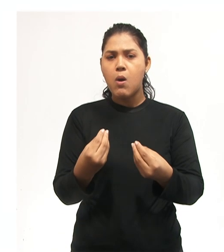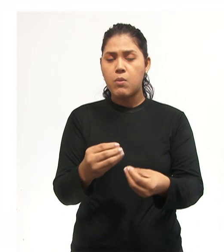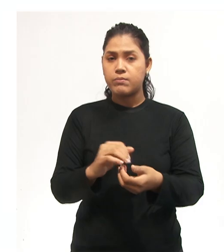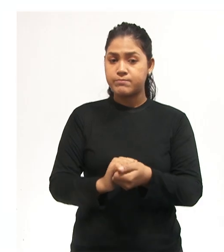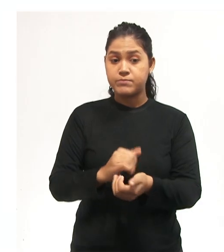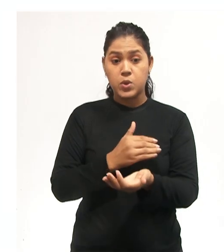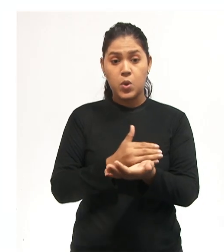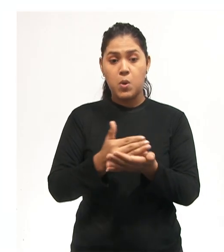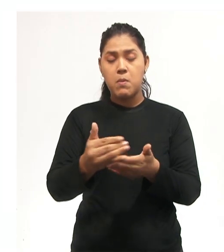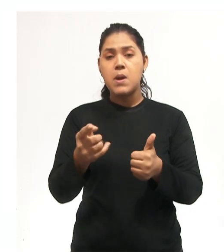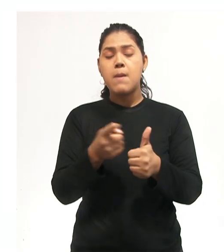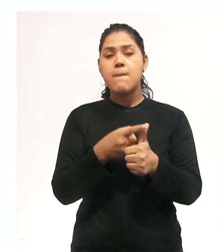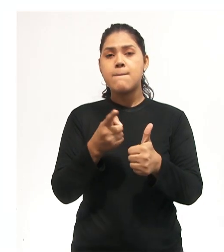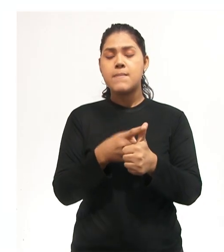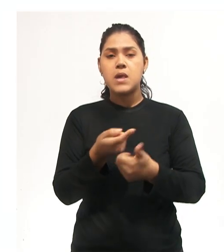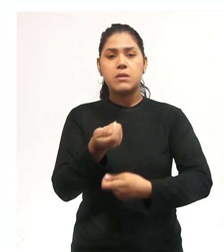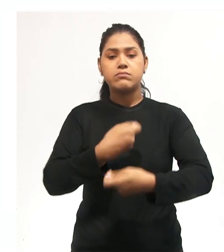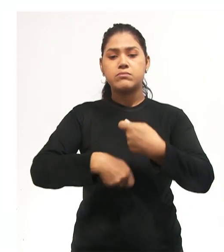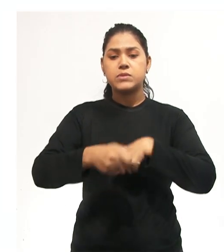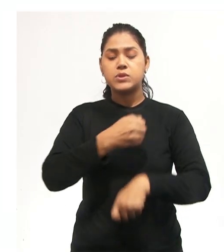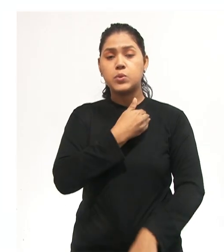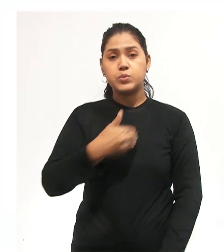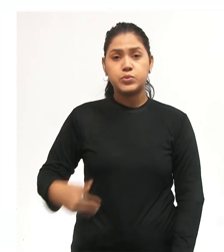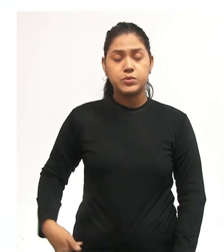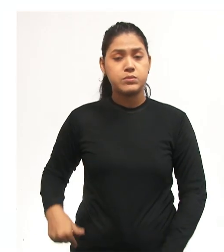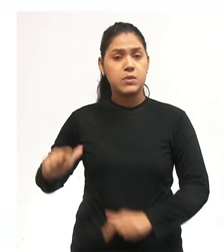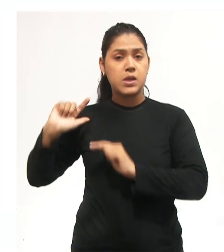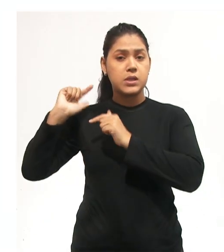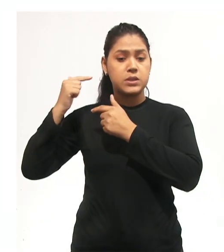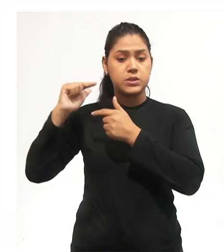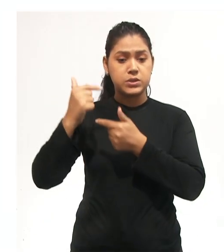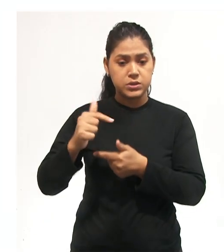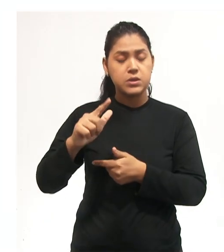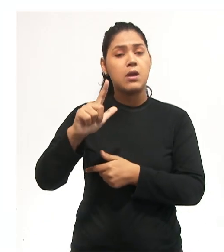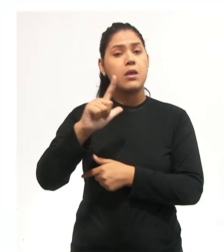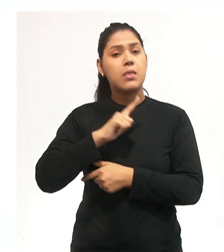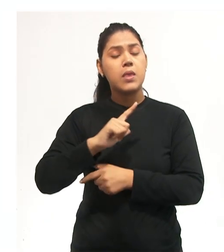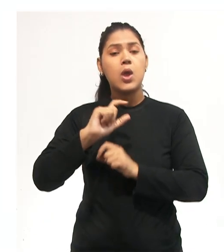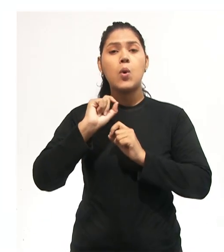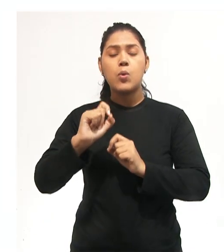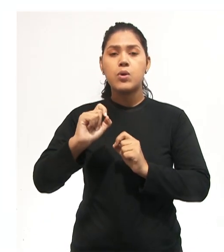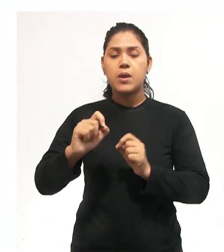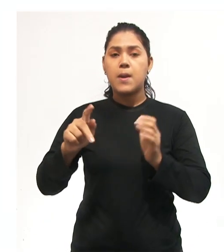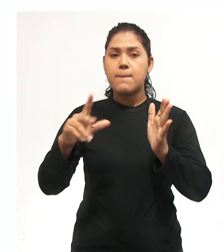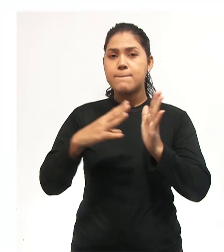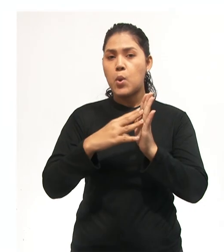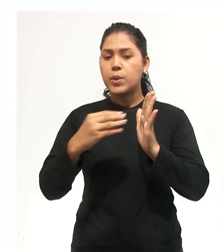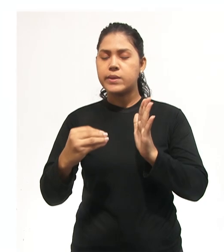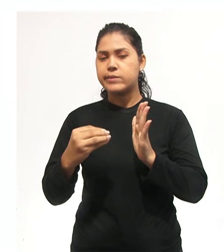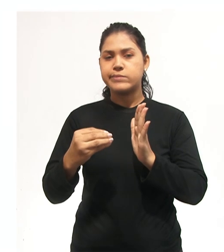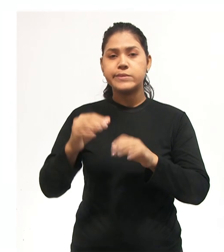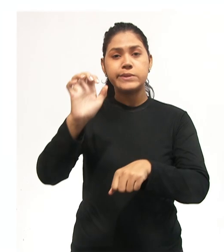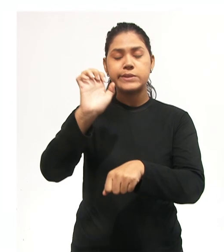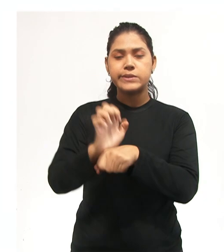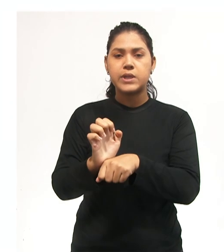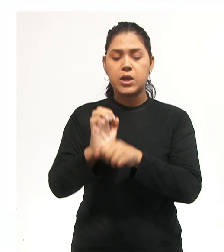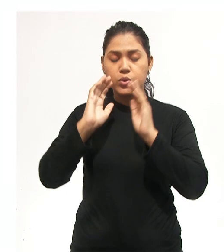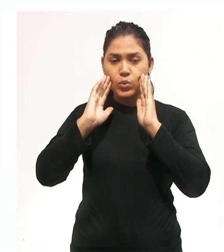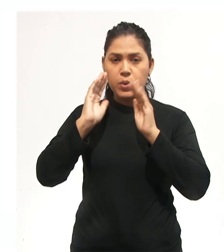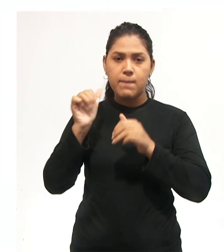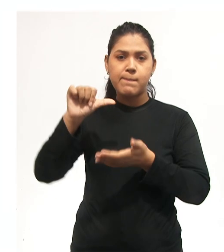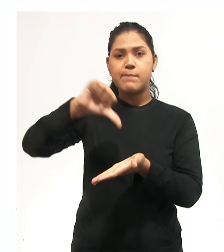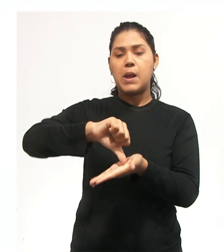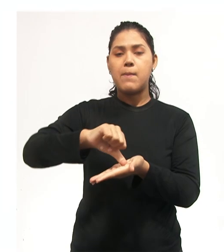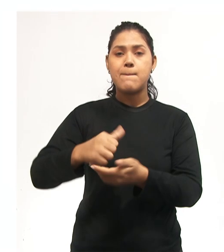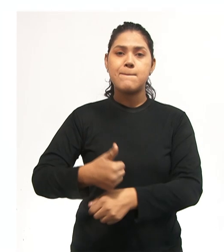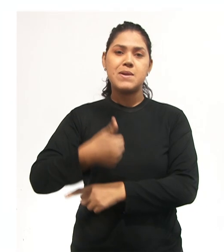tradicional, do modelo burocrático, né, weberiano, fundamentado na visão do Estado como um ente centralizador, para a